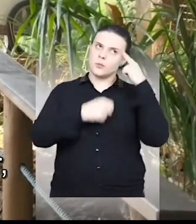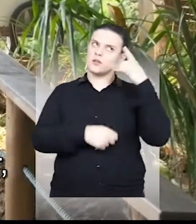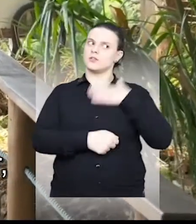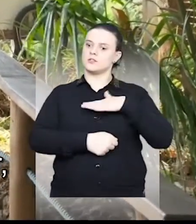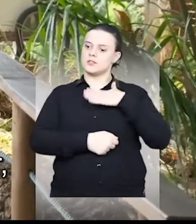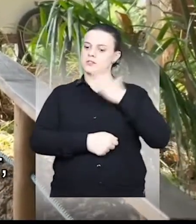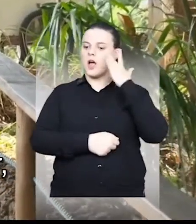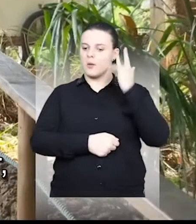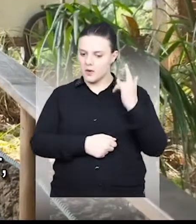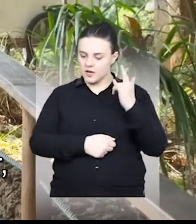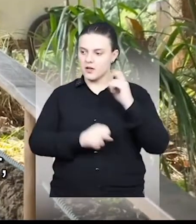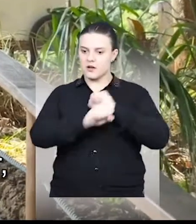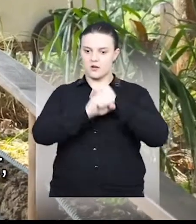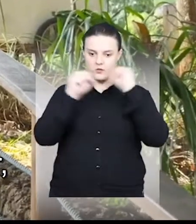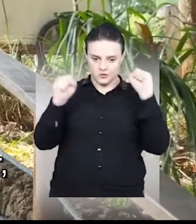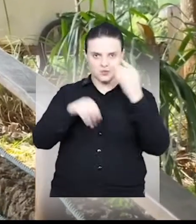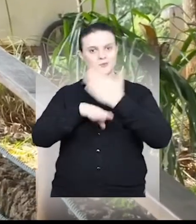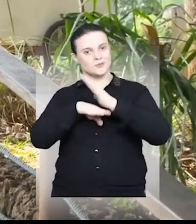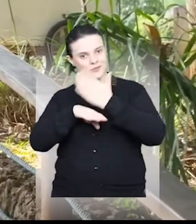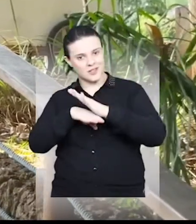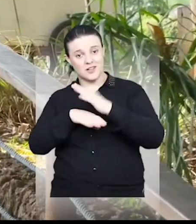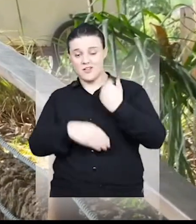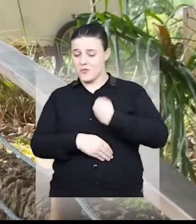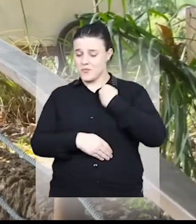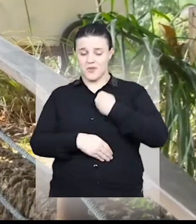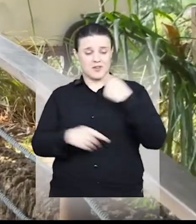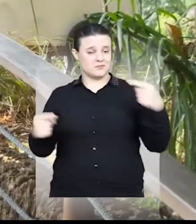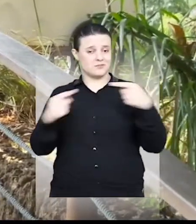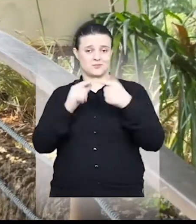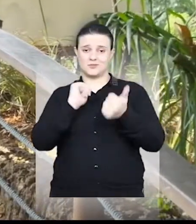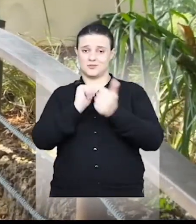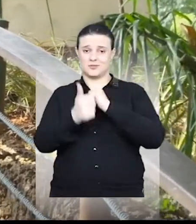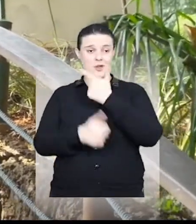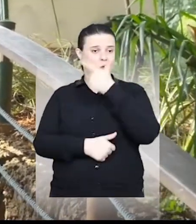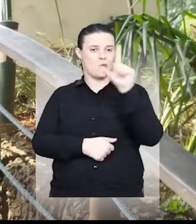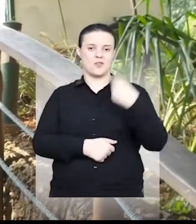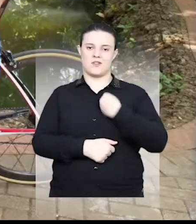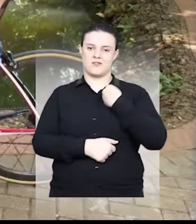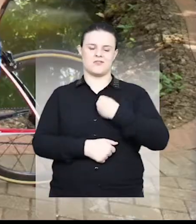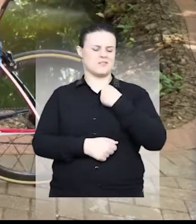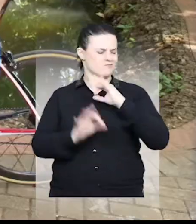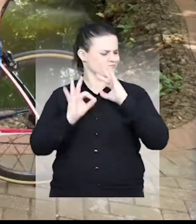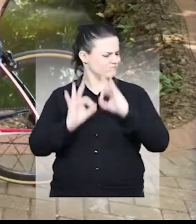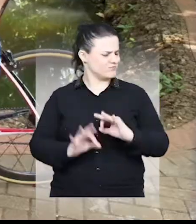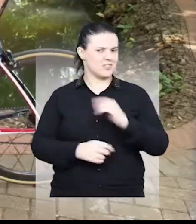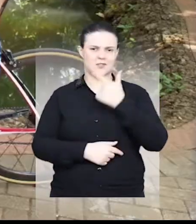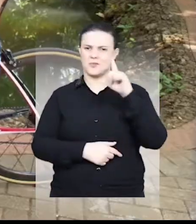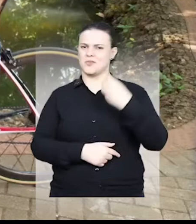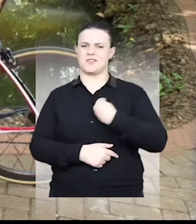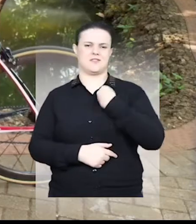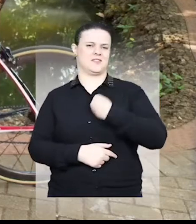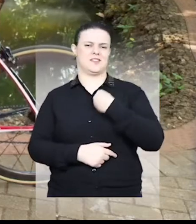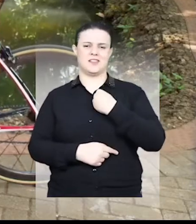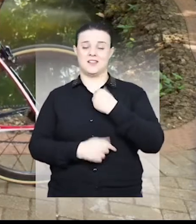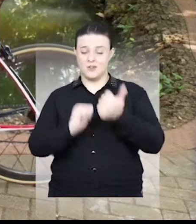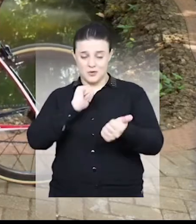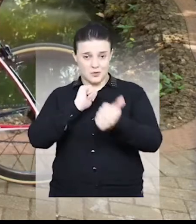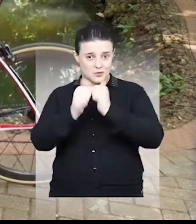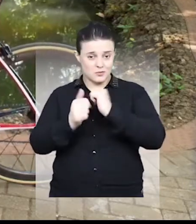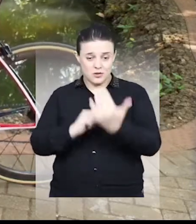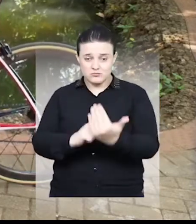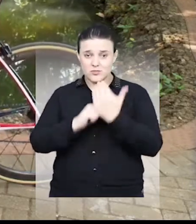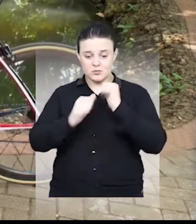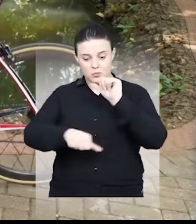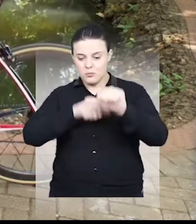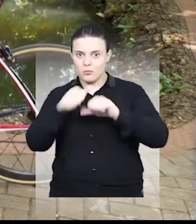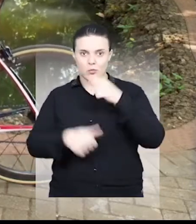tenho que descansar, porque amanhã eu preciso treinar, porque eu vivo desse esporte. Outra vida. Com certeza é outra vida. O esporte,